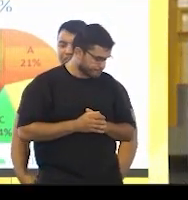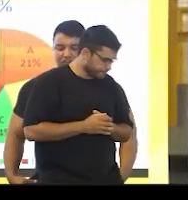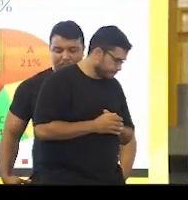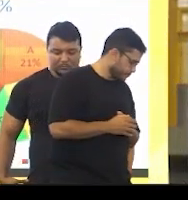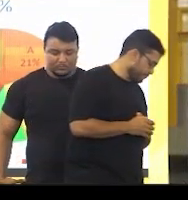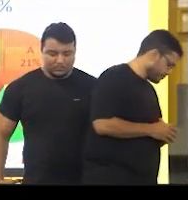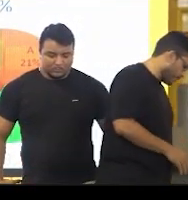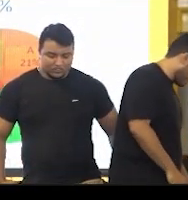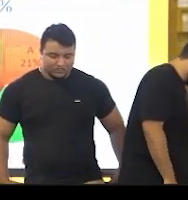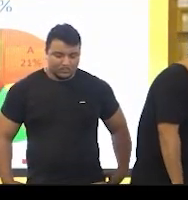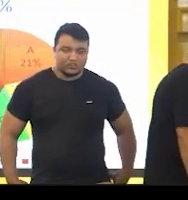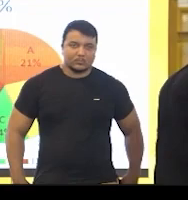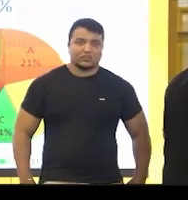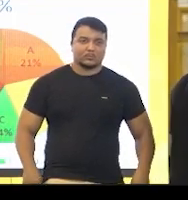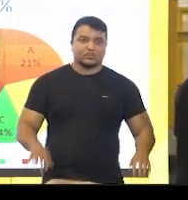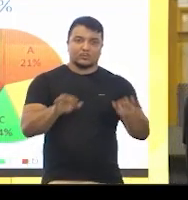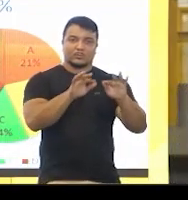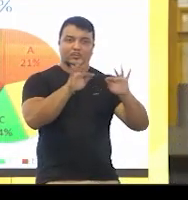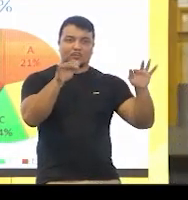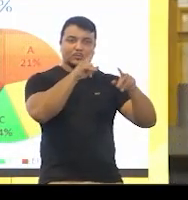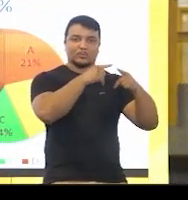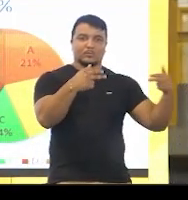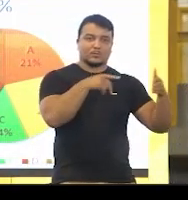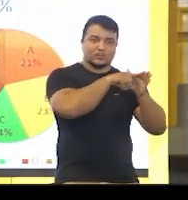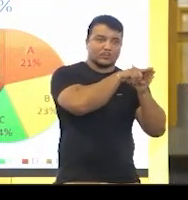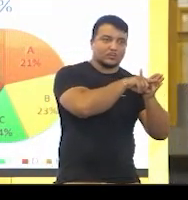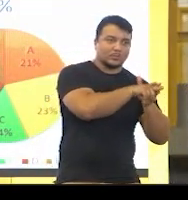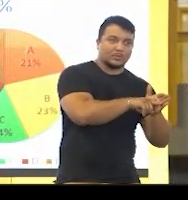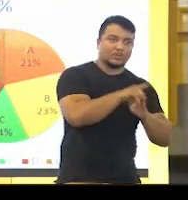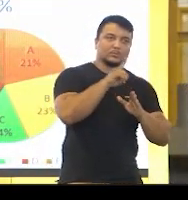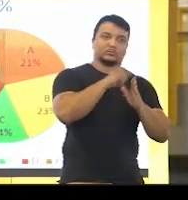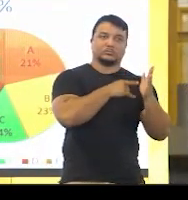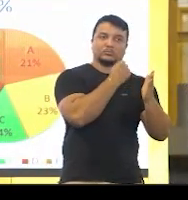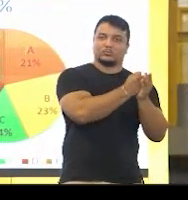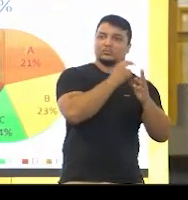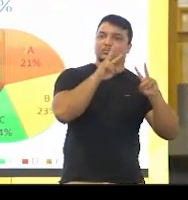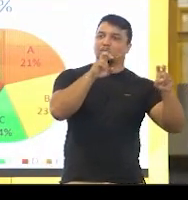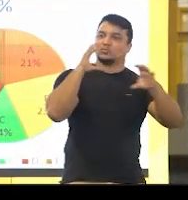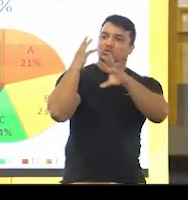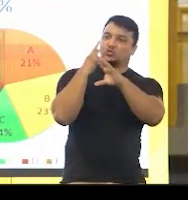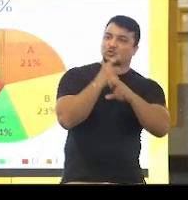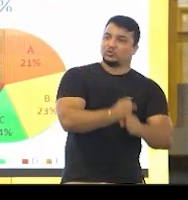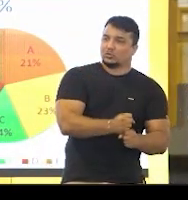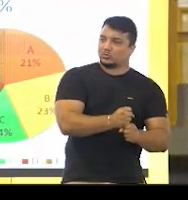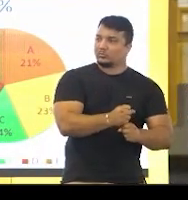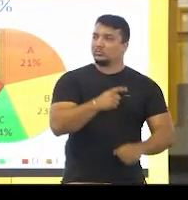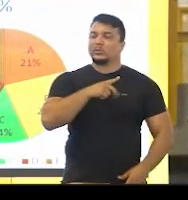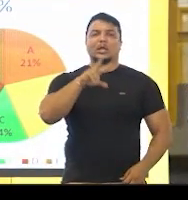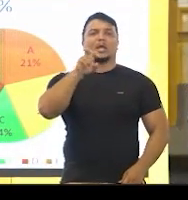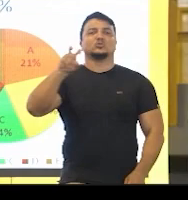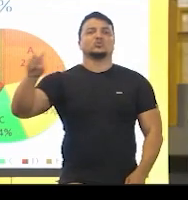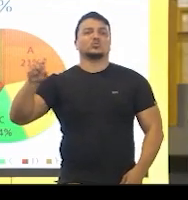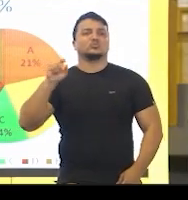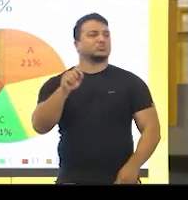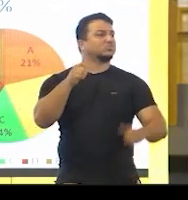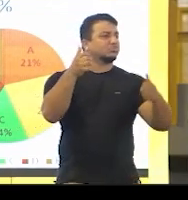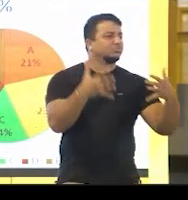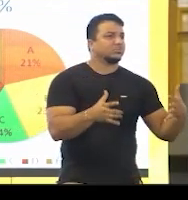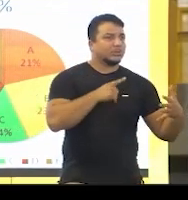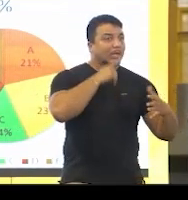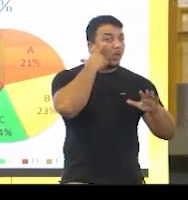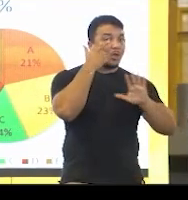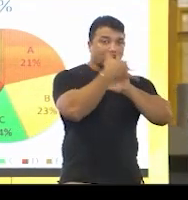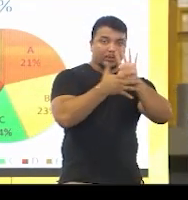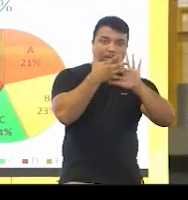fontes documentais acerca de aspectos históricos. O que é que essa questão está dizendo? Meu amor, olhe